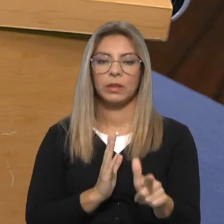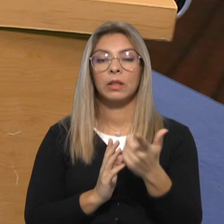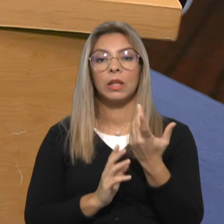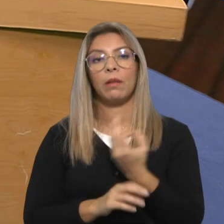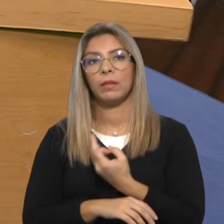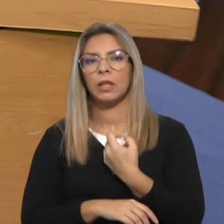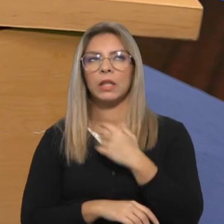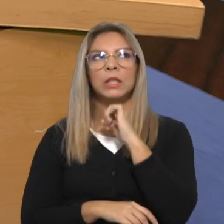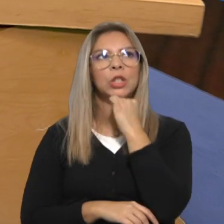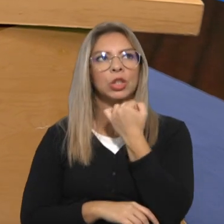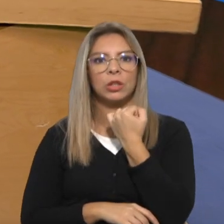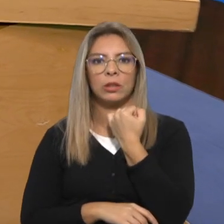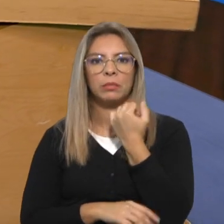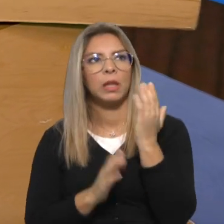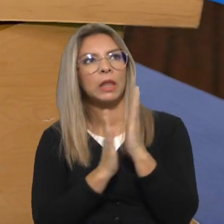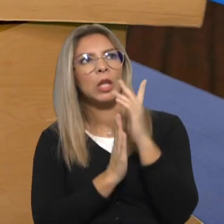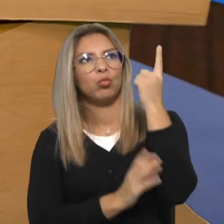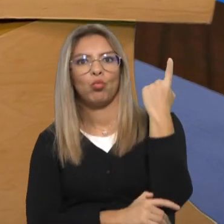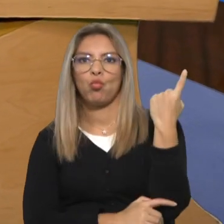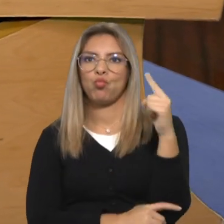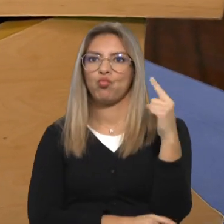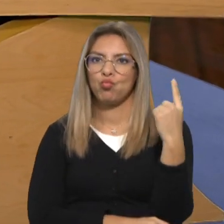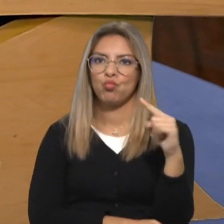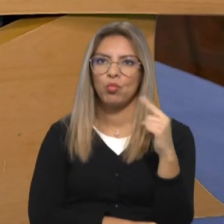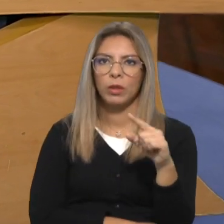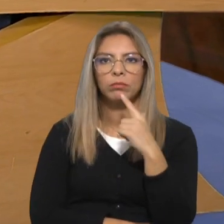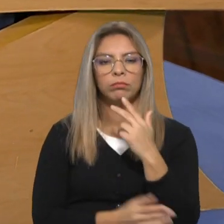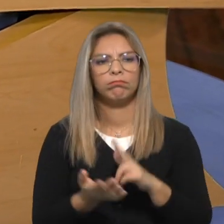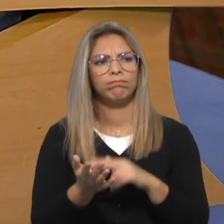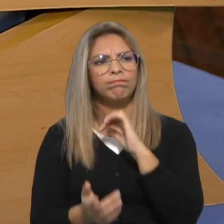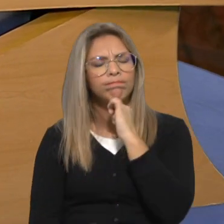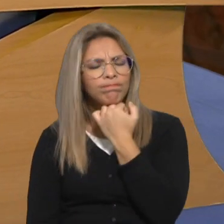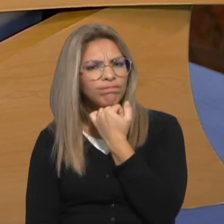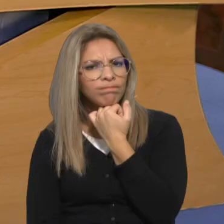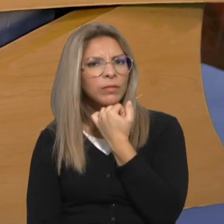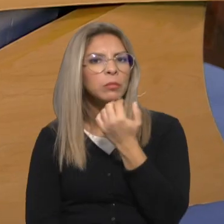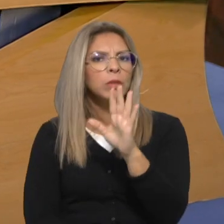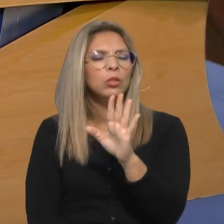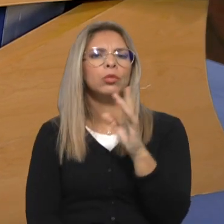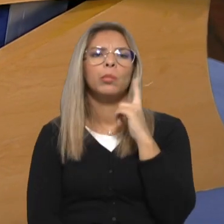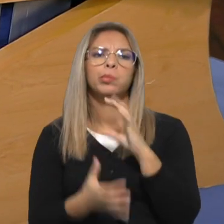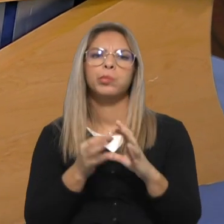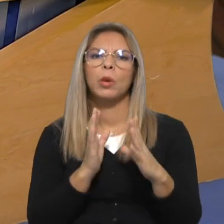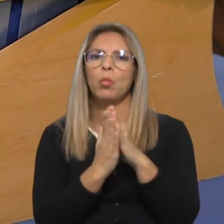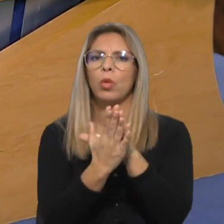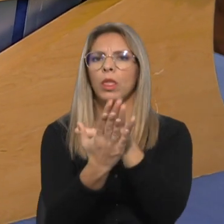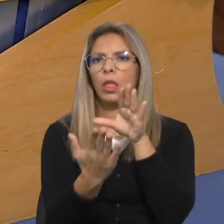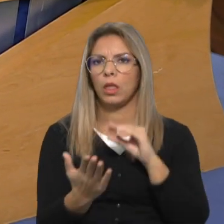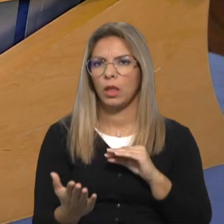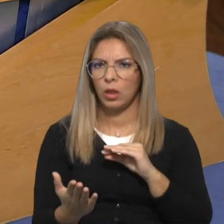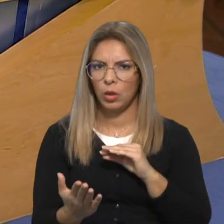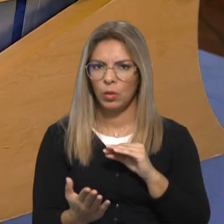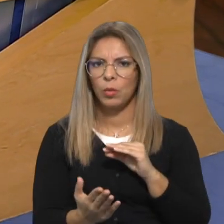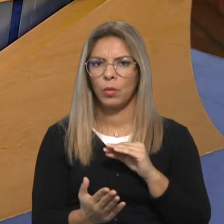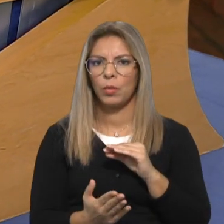que é um mistério, deste Deus ser uno e ser trino é um mistério, mas é também um modelo de vida para as comunidades